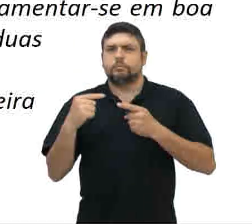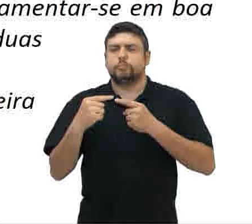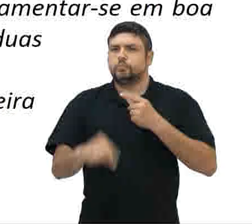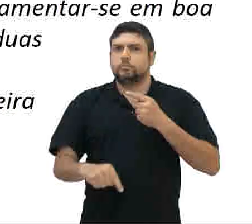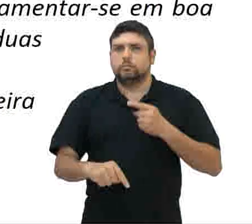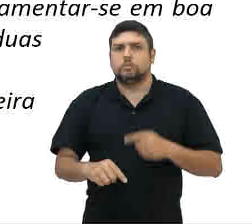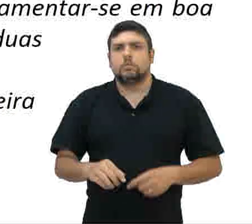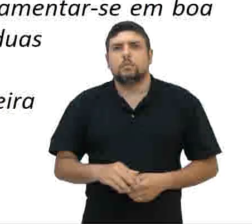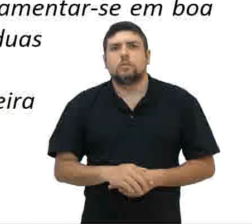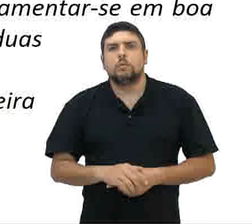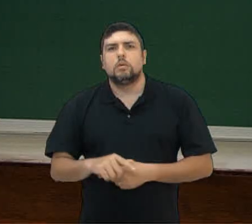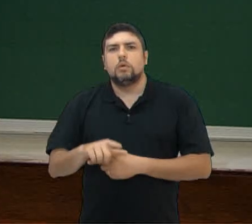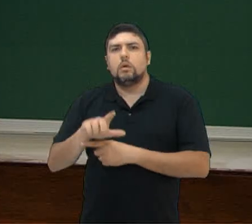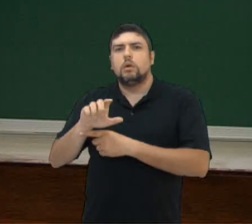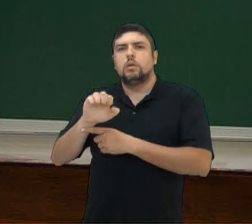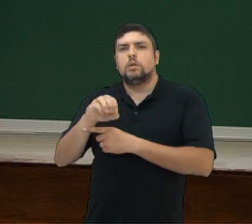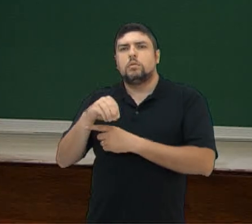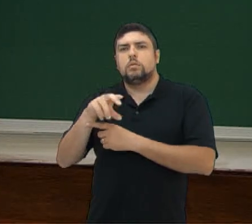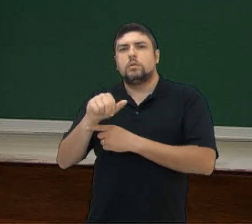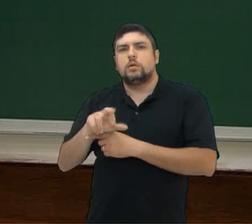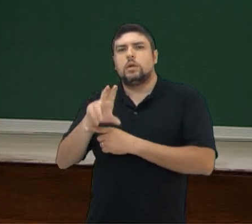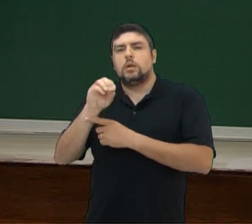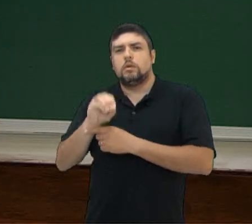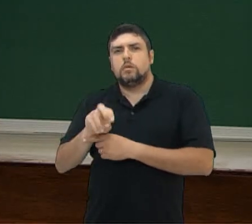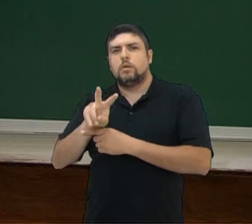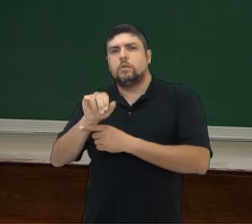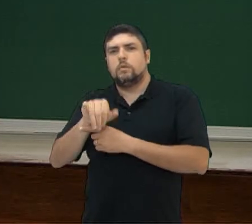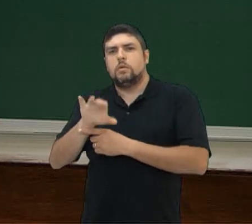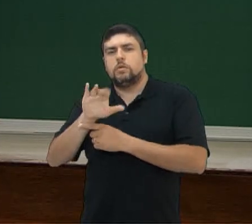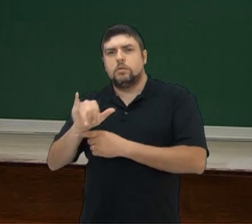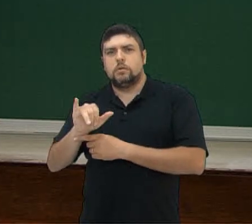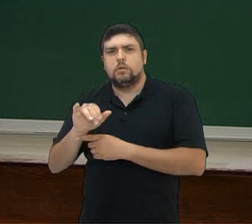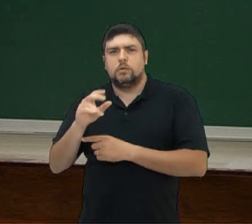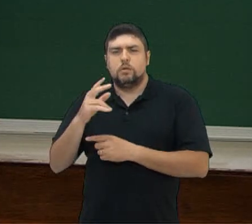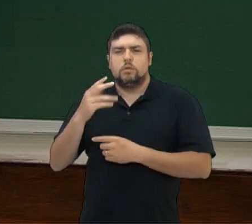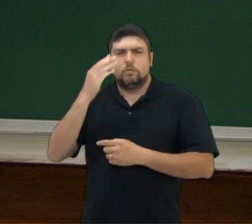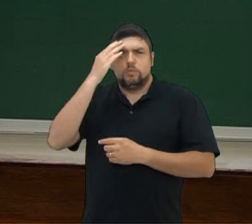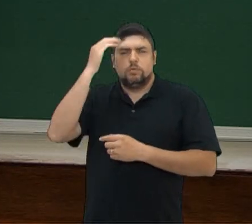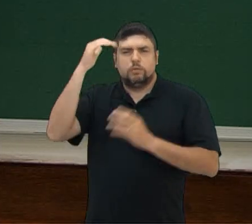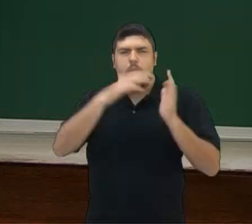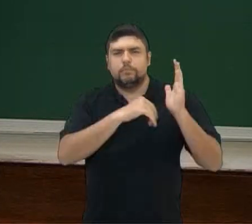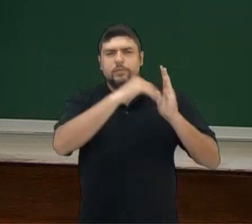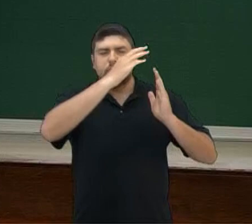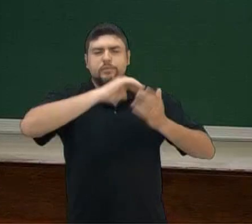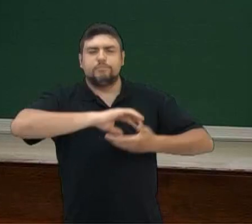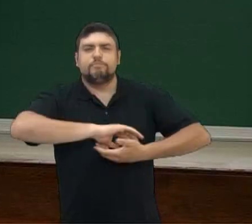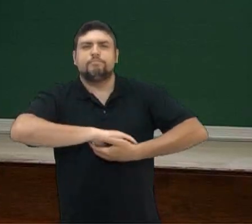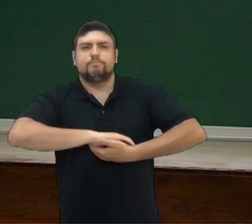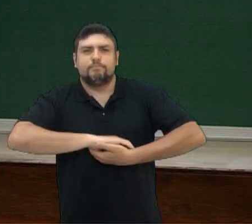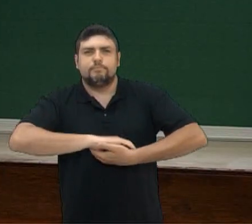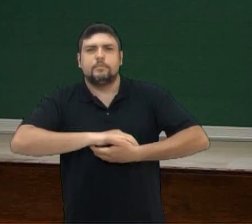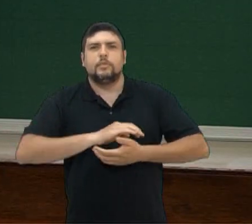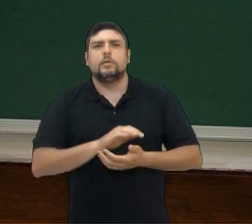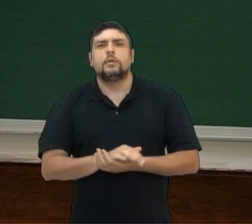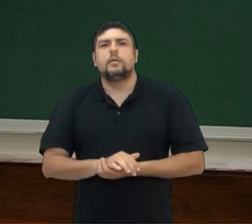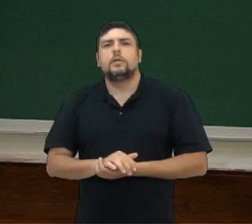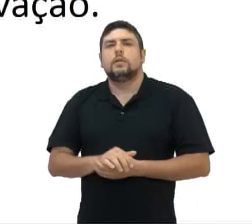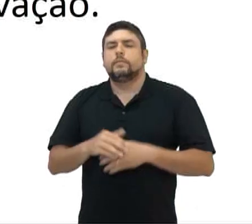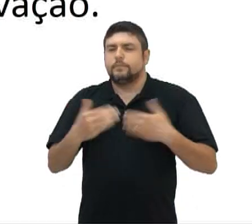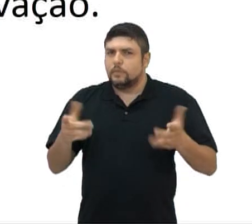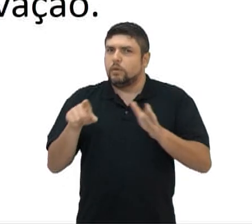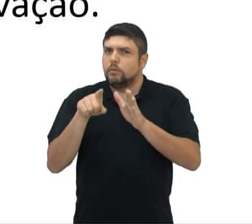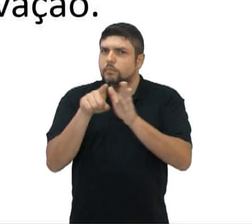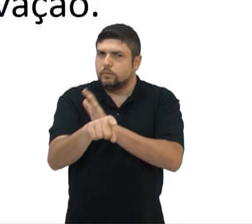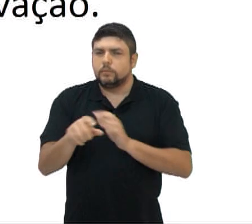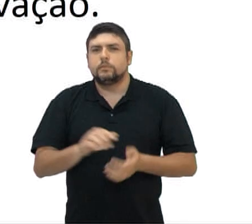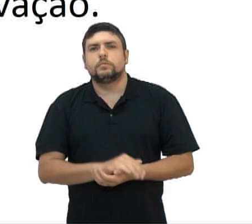o Leonardo da Vinci, lembram dele? Pintor lá, o da Mona Lisa. E agora, as perguntinhas.